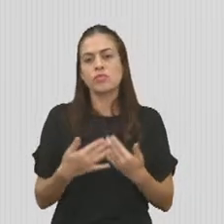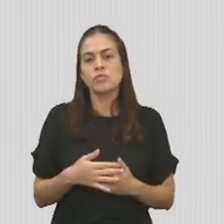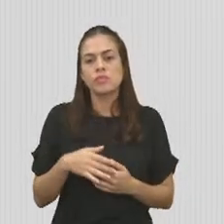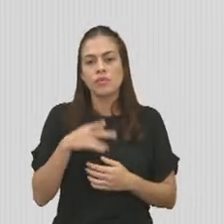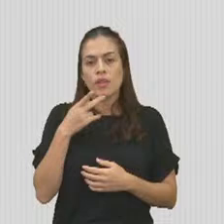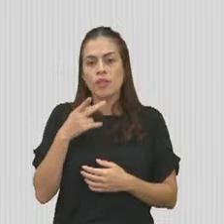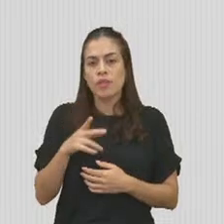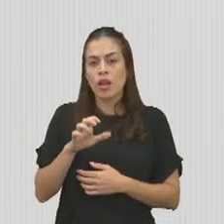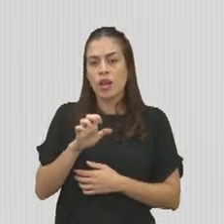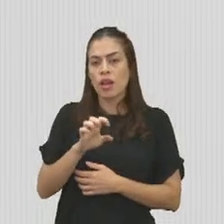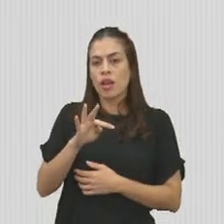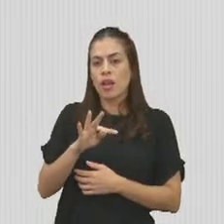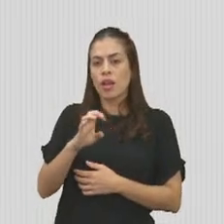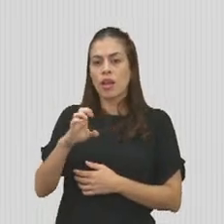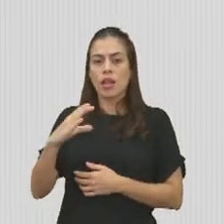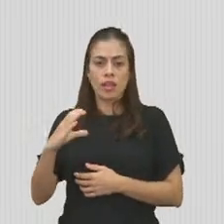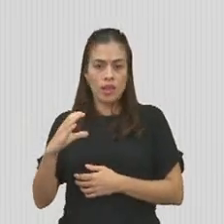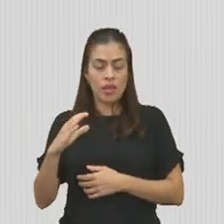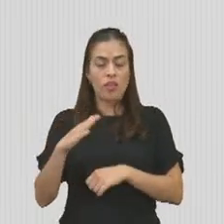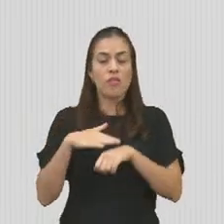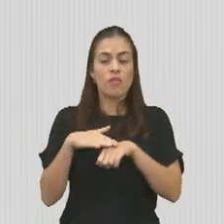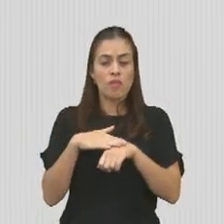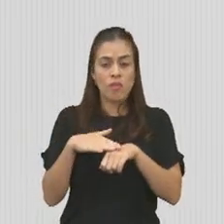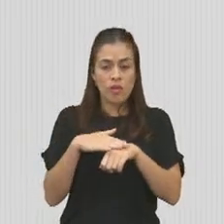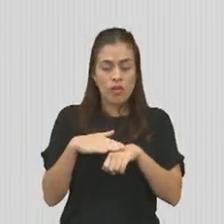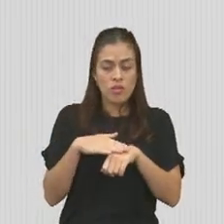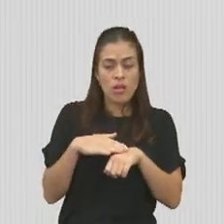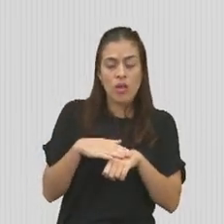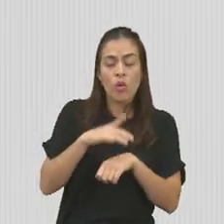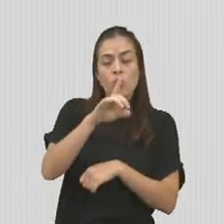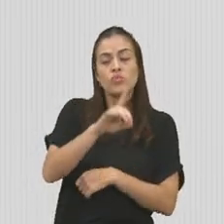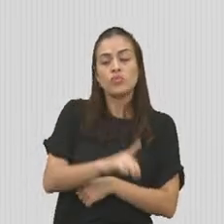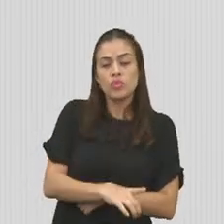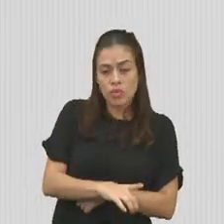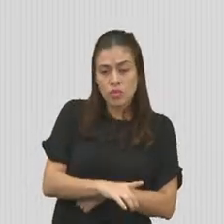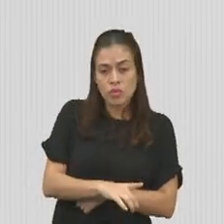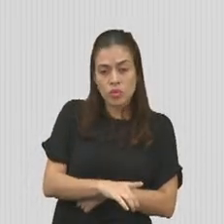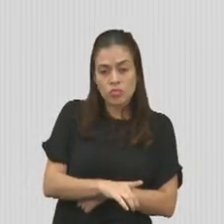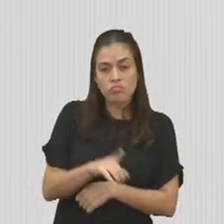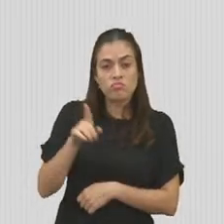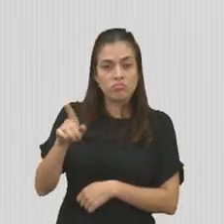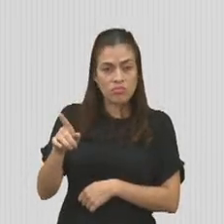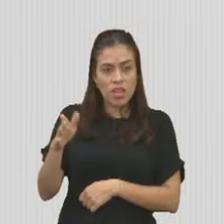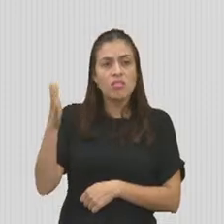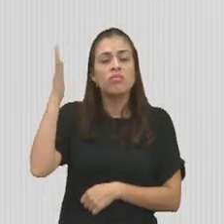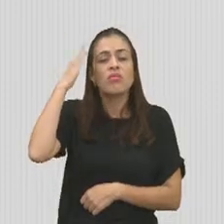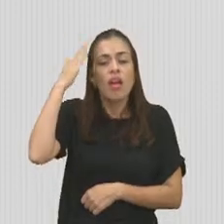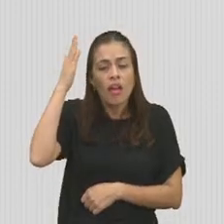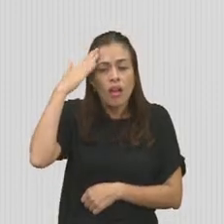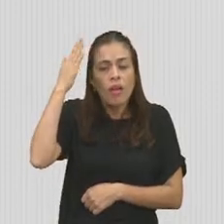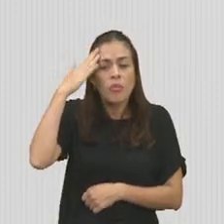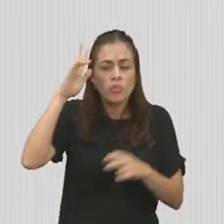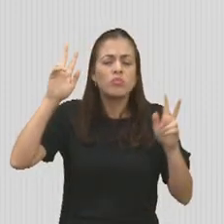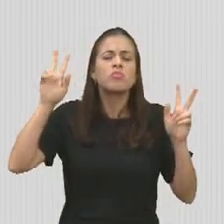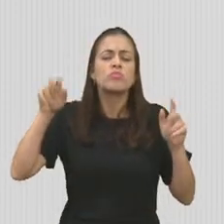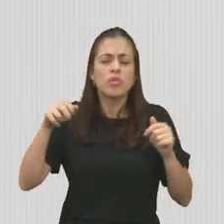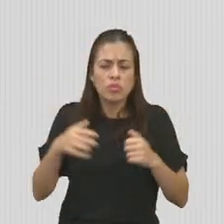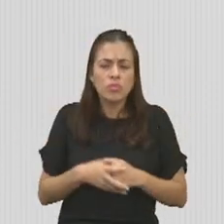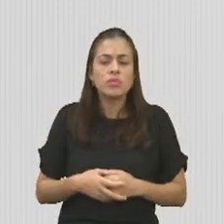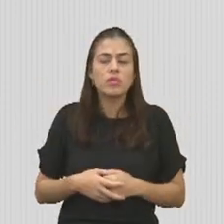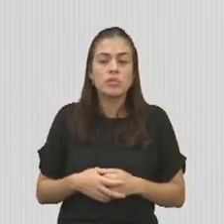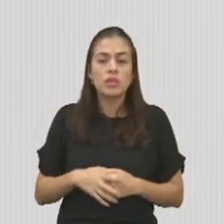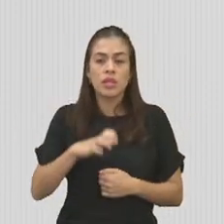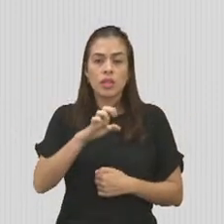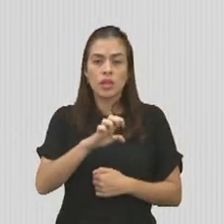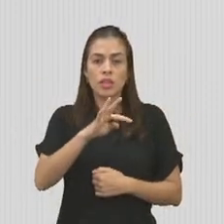ETEC, saibam que eu estou falando porque eu acabei de conversar com o diretor da ETEC, com o Gilson, que é a pessoa que mais tem domínio desse tema. Mais uma vez, a ETEC